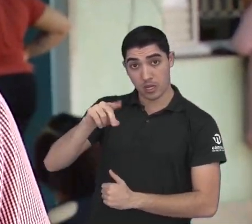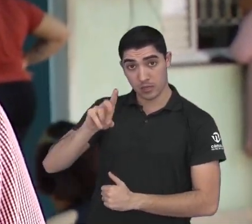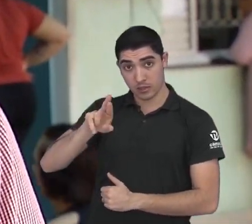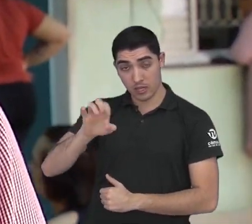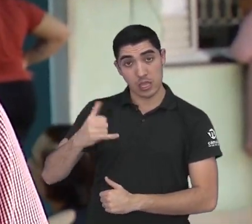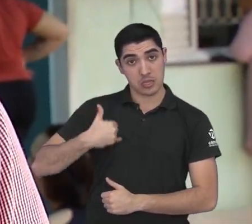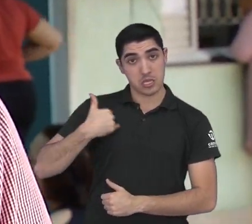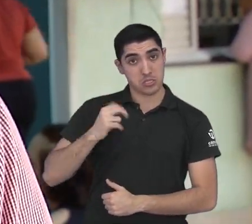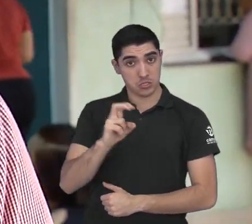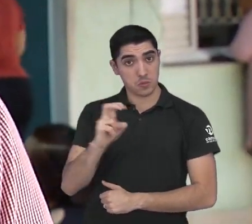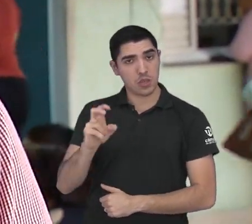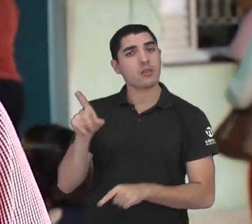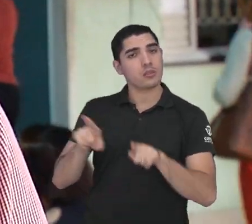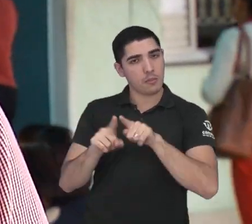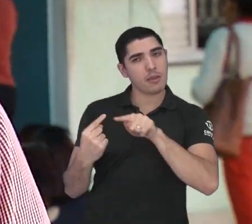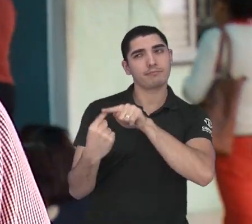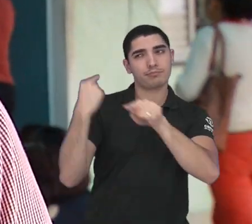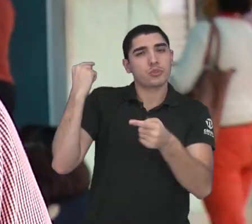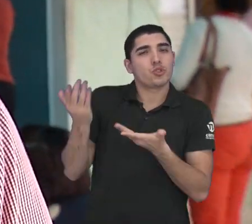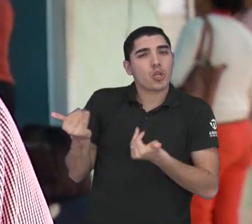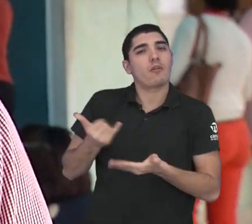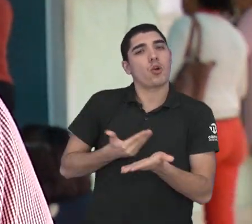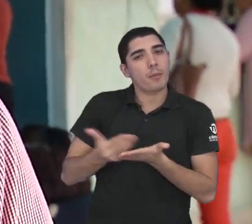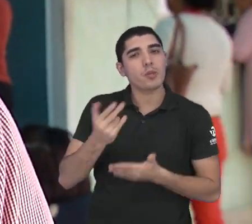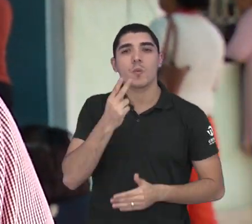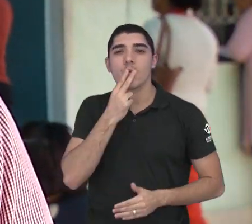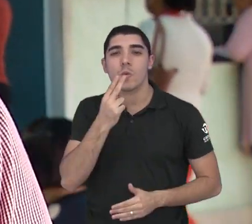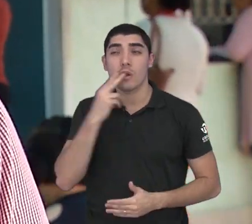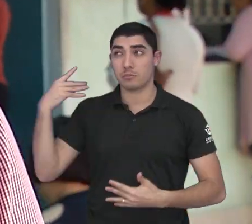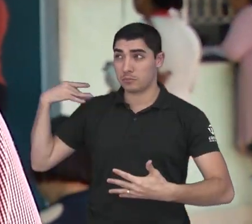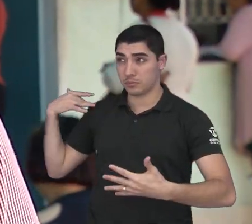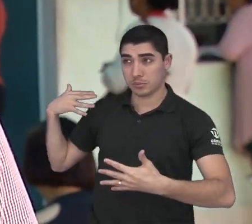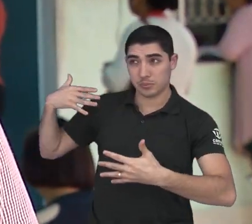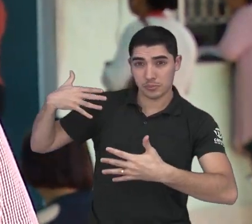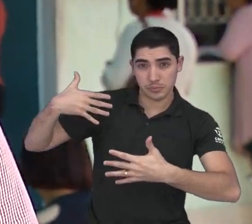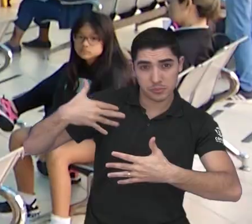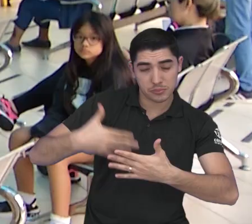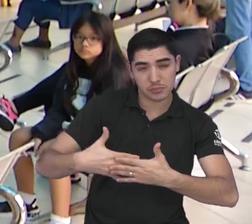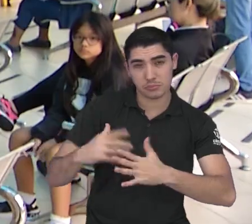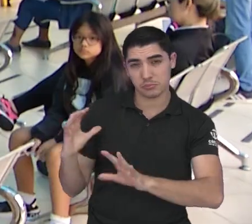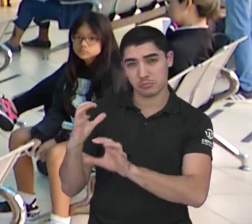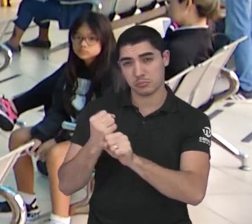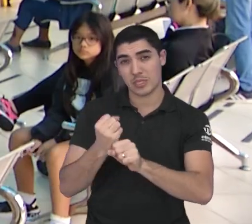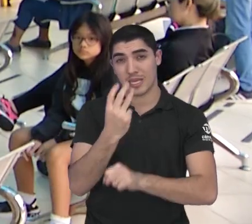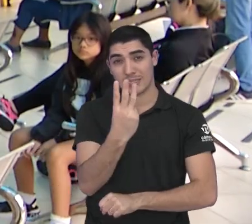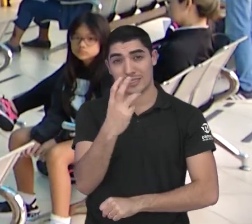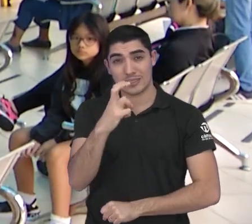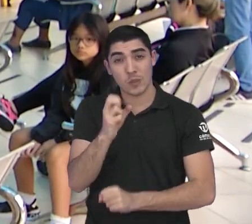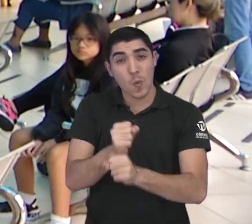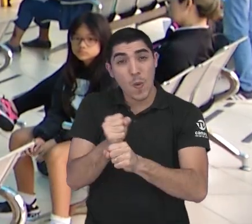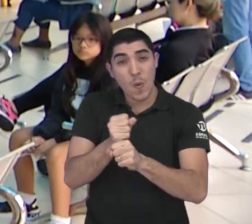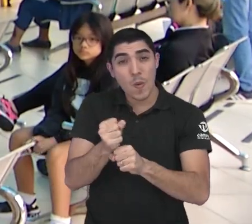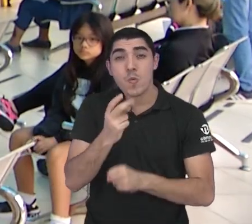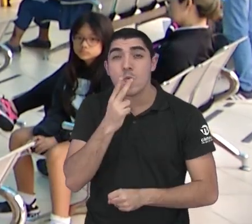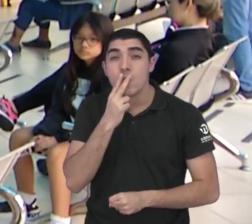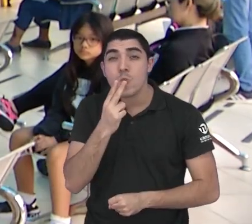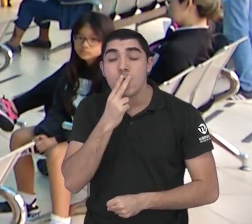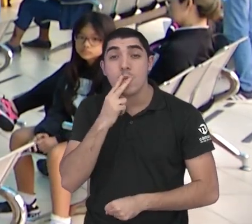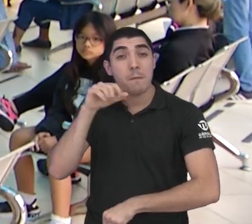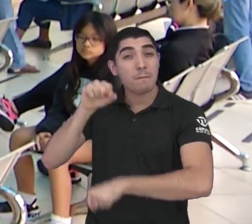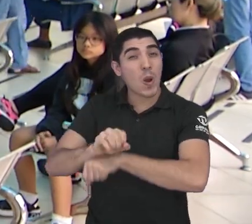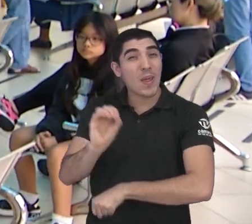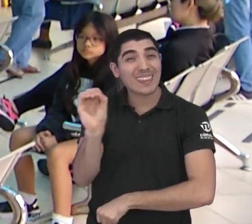55 anos e também começou a fumar na juventude. De lá para cá, foram 35 anos sem